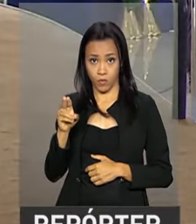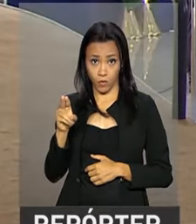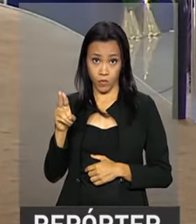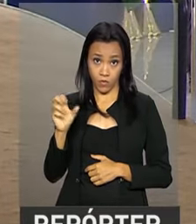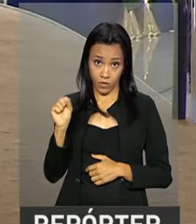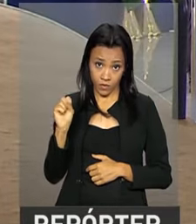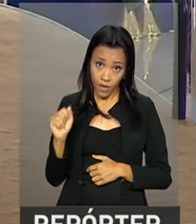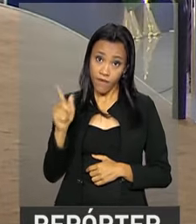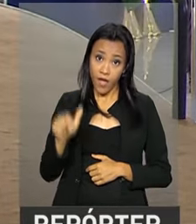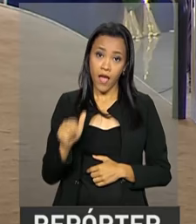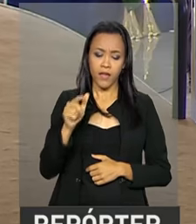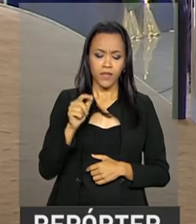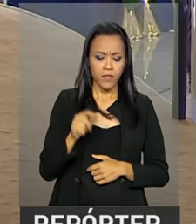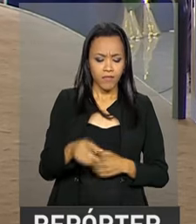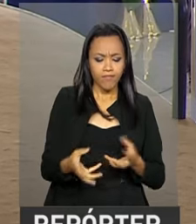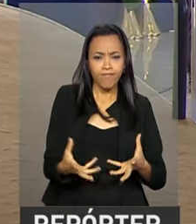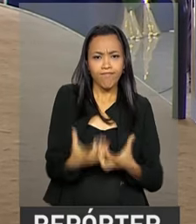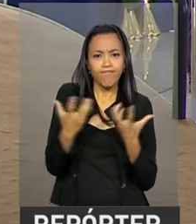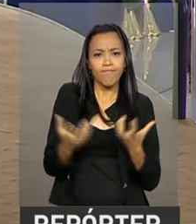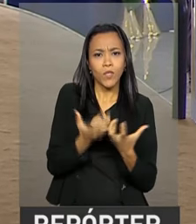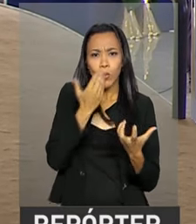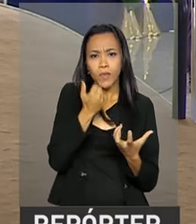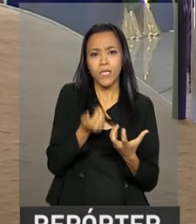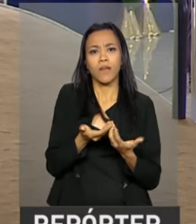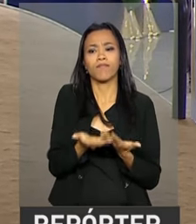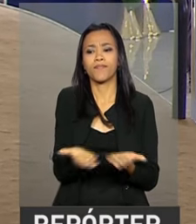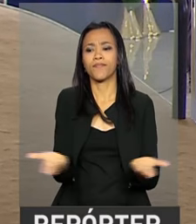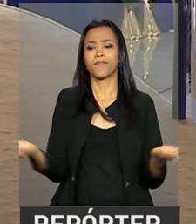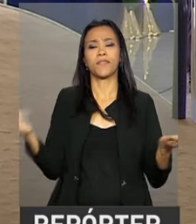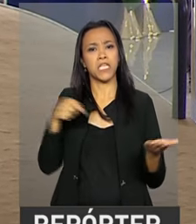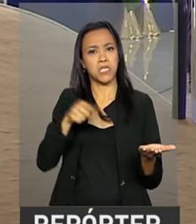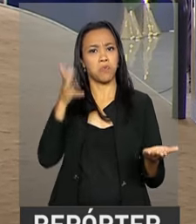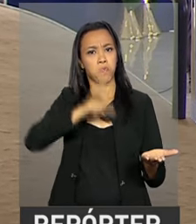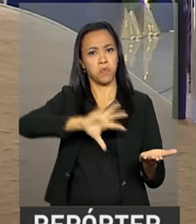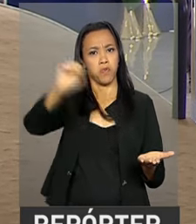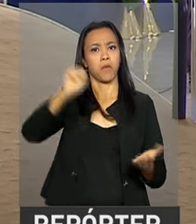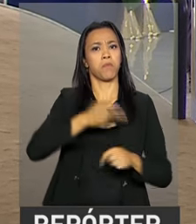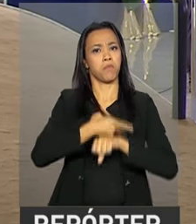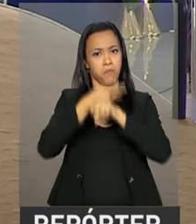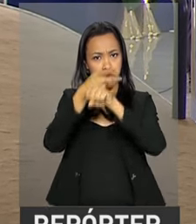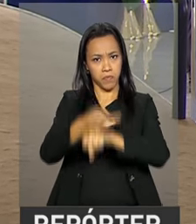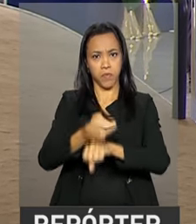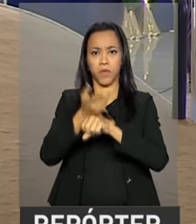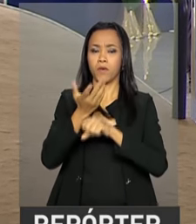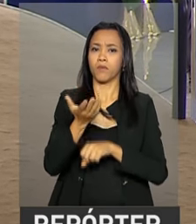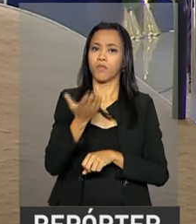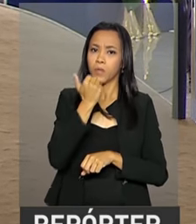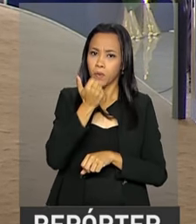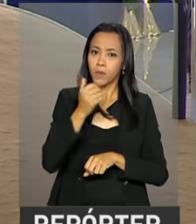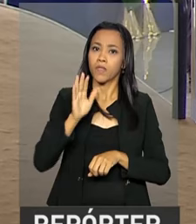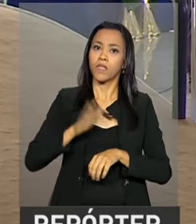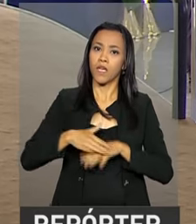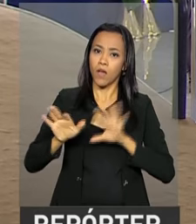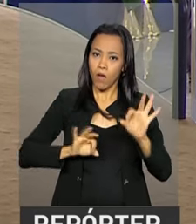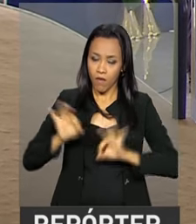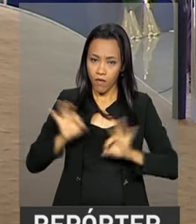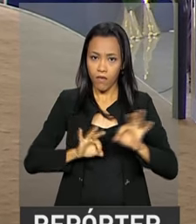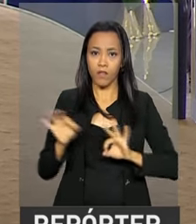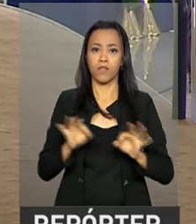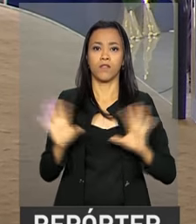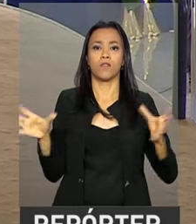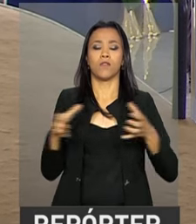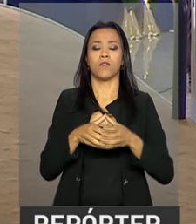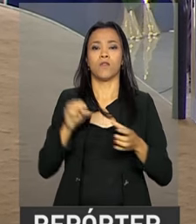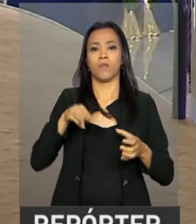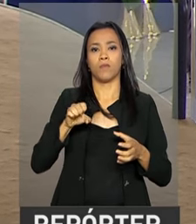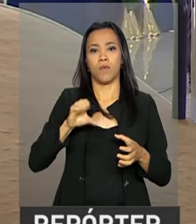carne moída. Essa receita foi criada por ela e venceu um concurso nacional de merenda escolar promovido pelo Ministério da Educação.